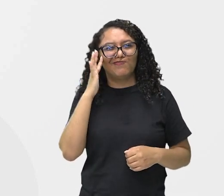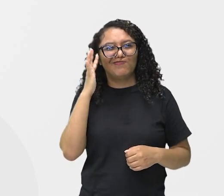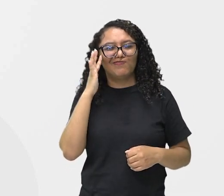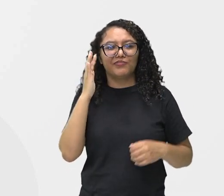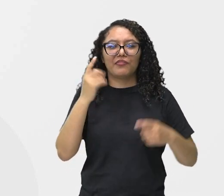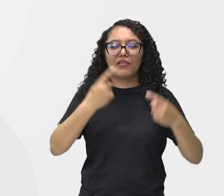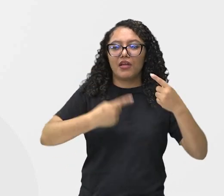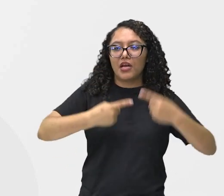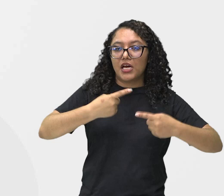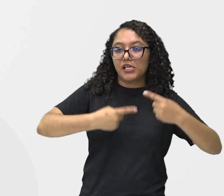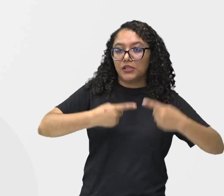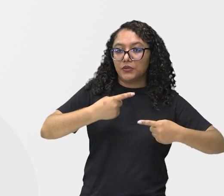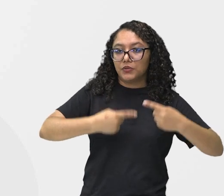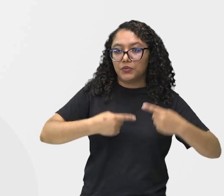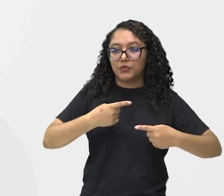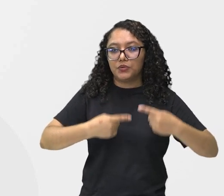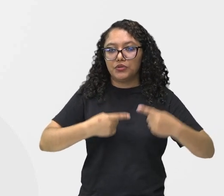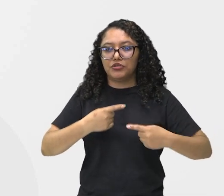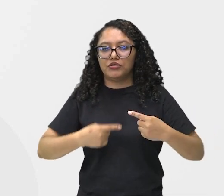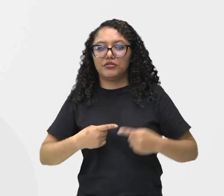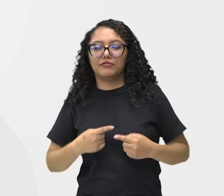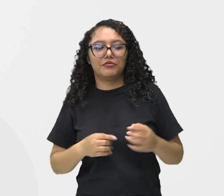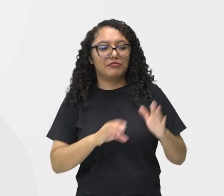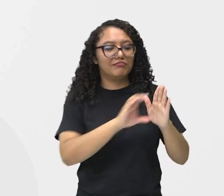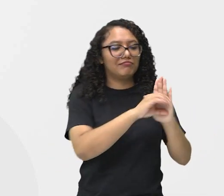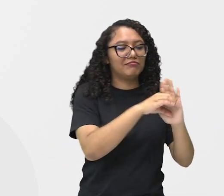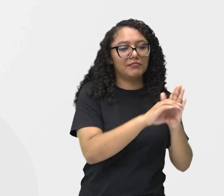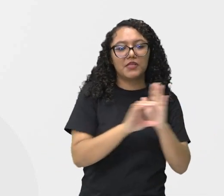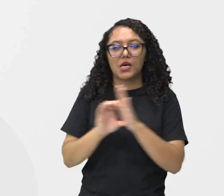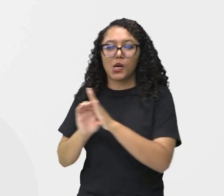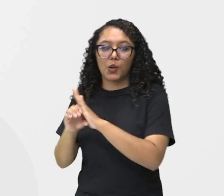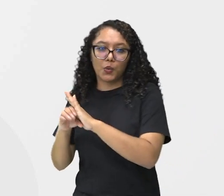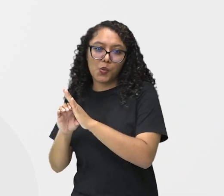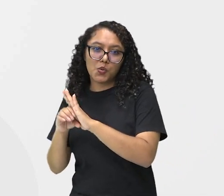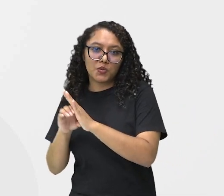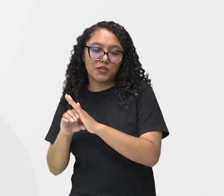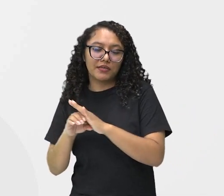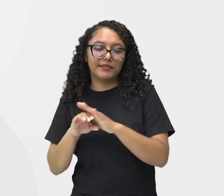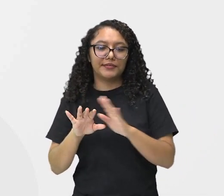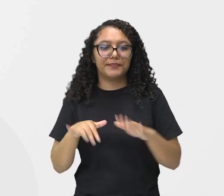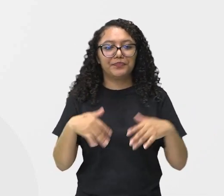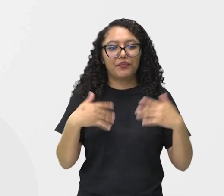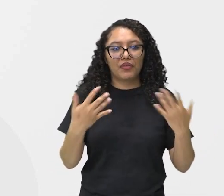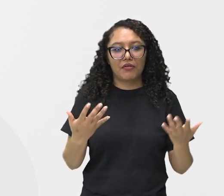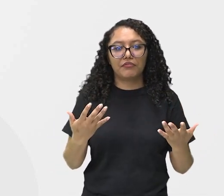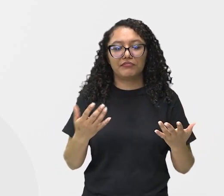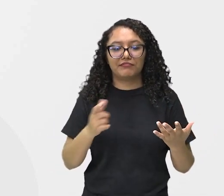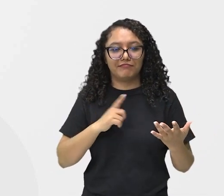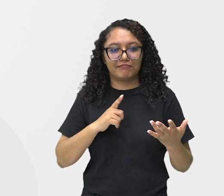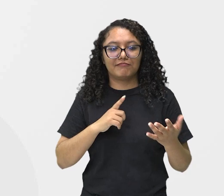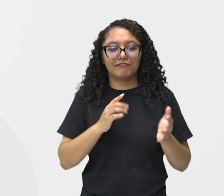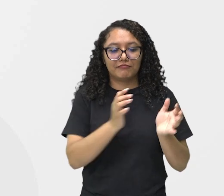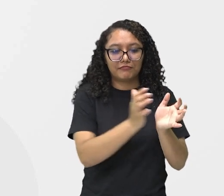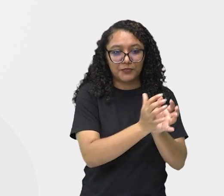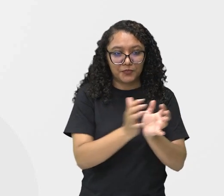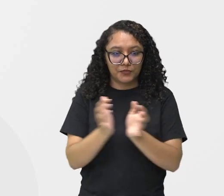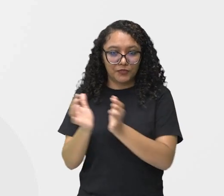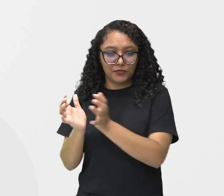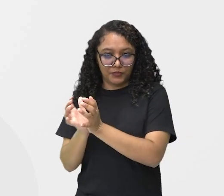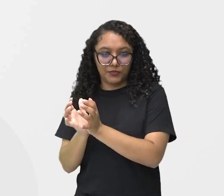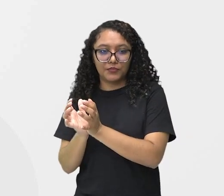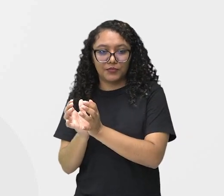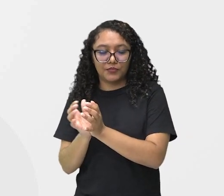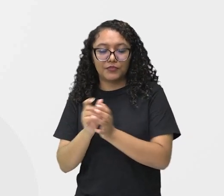a discutir a validade de cada um desses conceitos. E aí tivemos dois grupos lá. Vamos lá